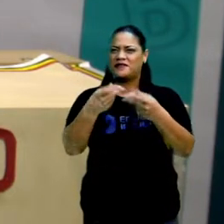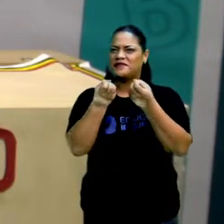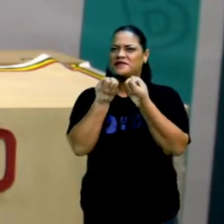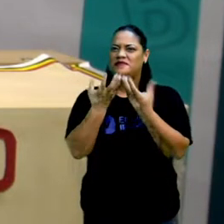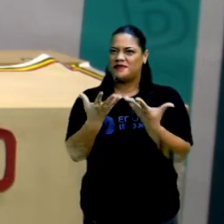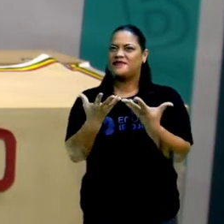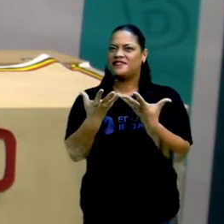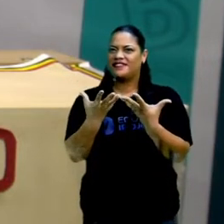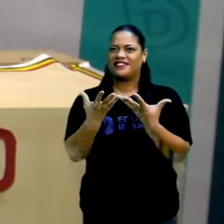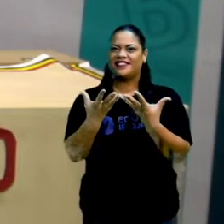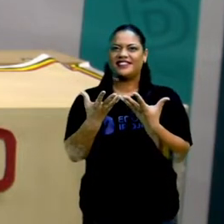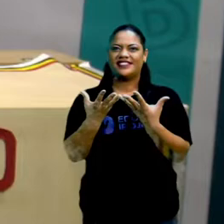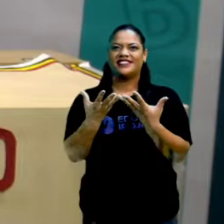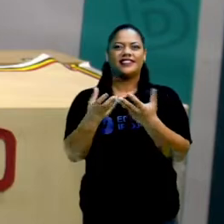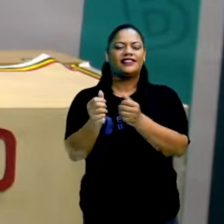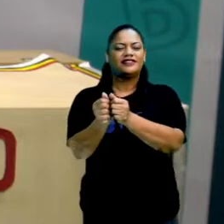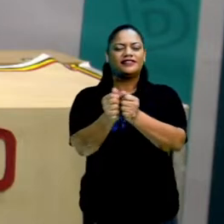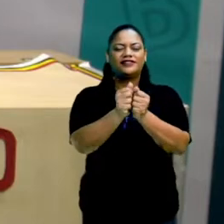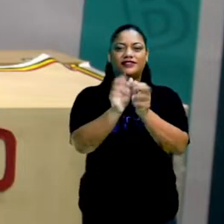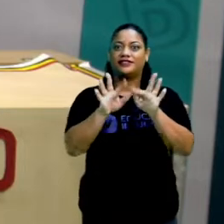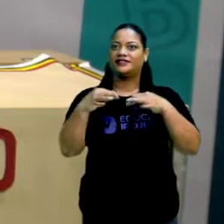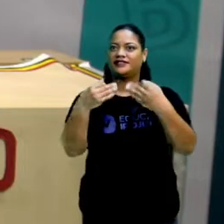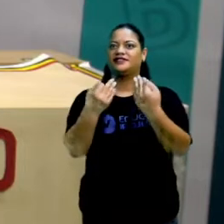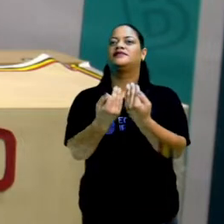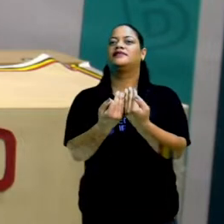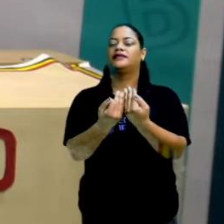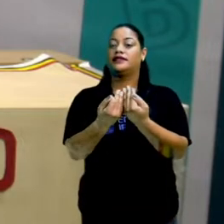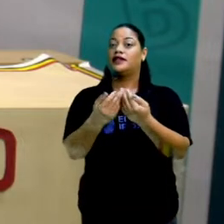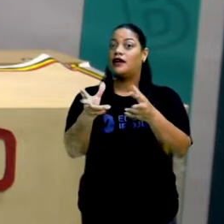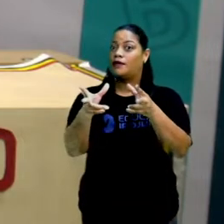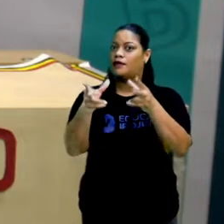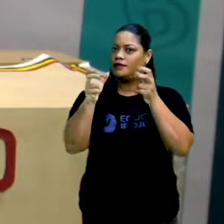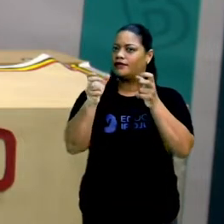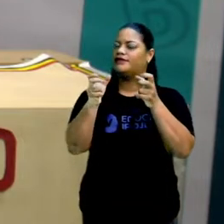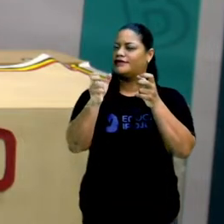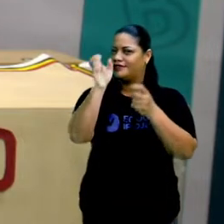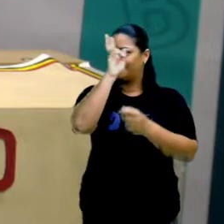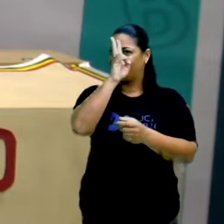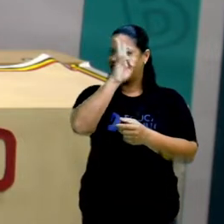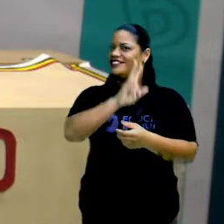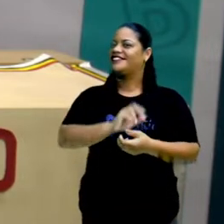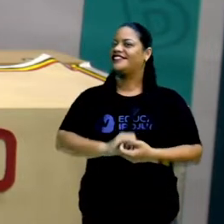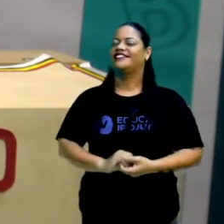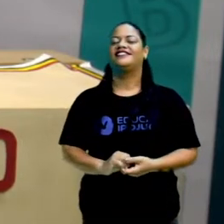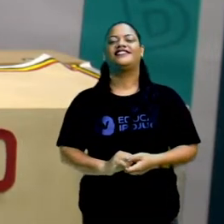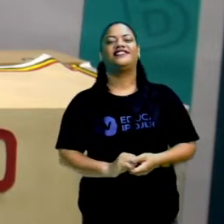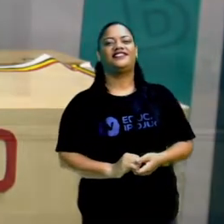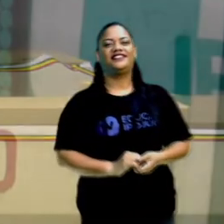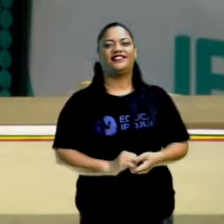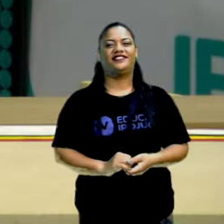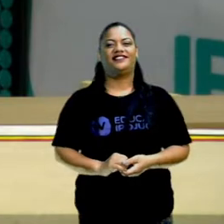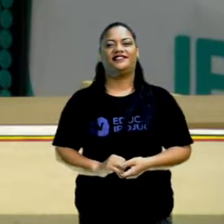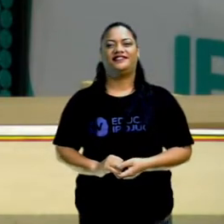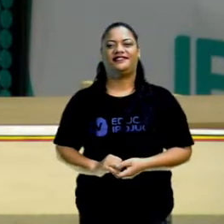né? Estar em família. Preste atenção à nossa historinha.